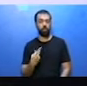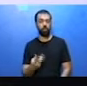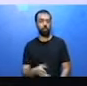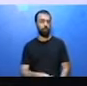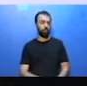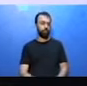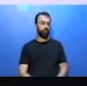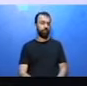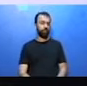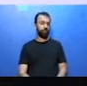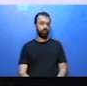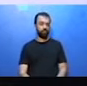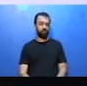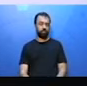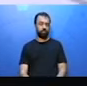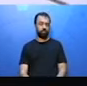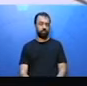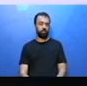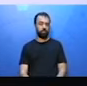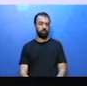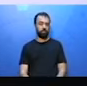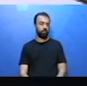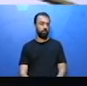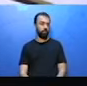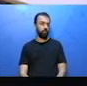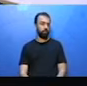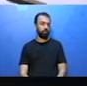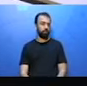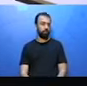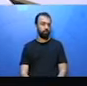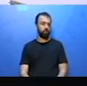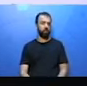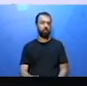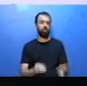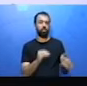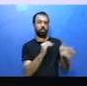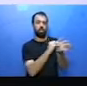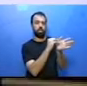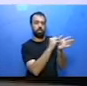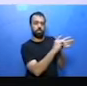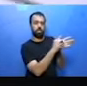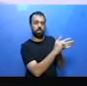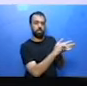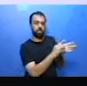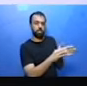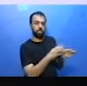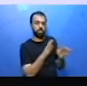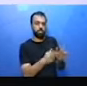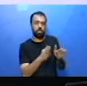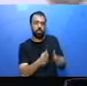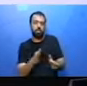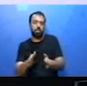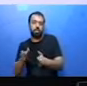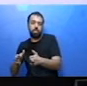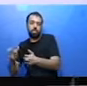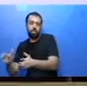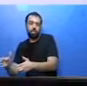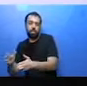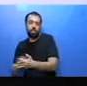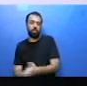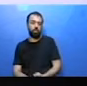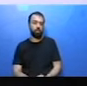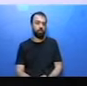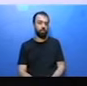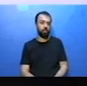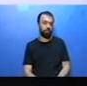no exercício f da página 121 nós vamos completar a sequência numérica não preciso fazer todos